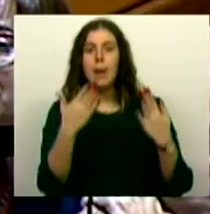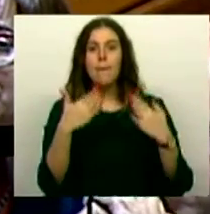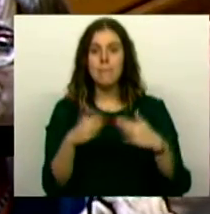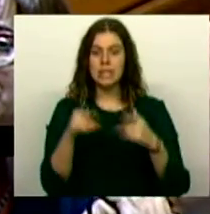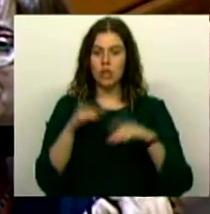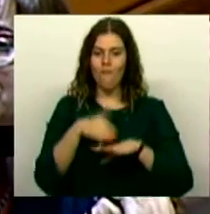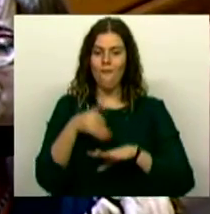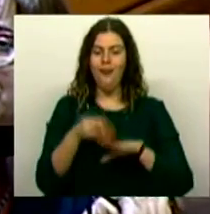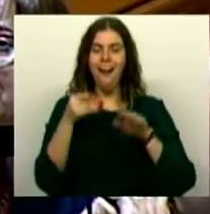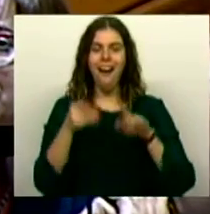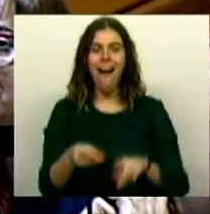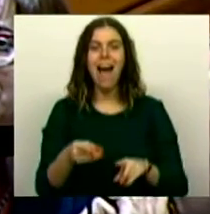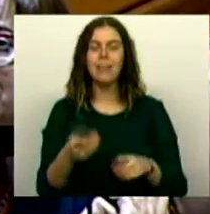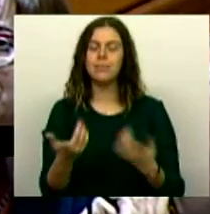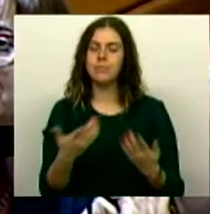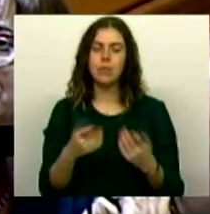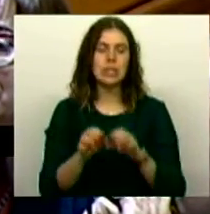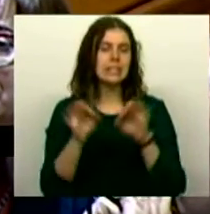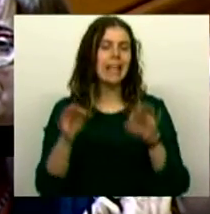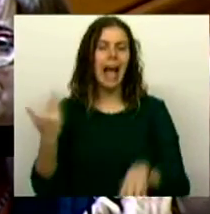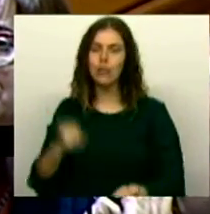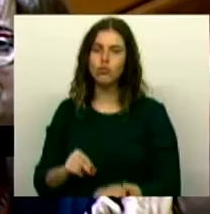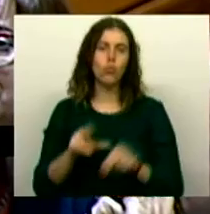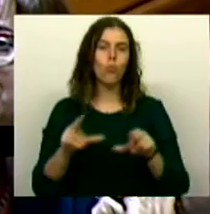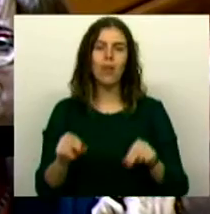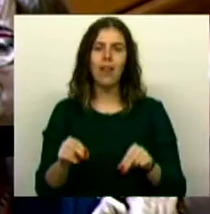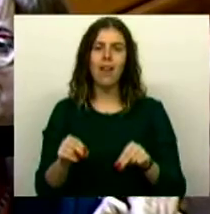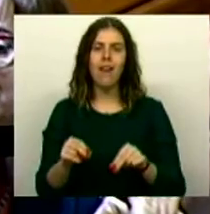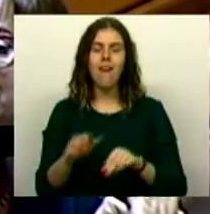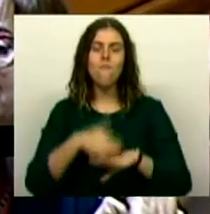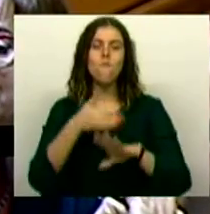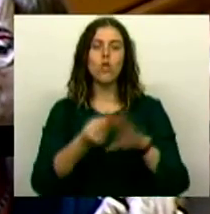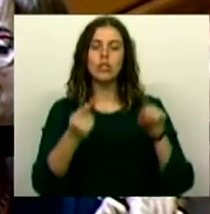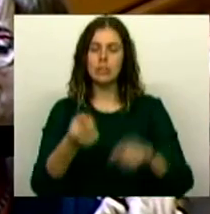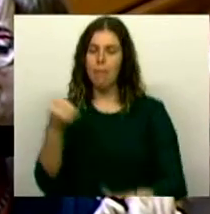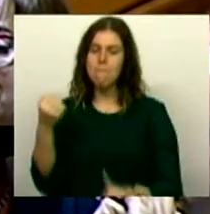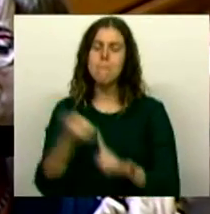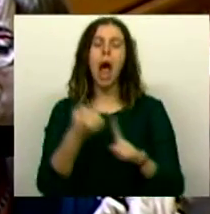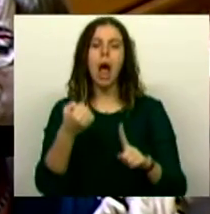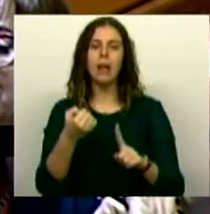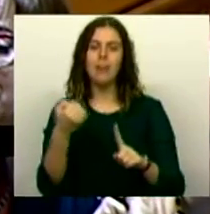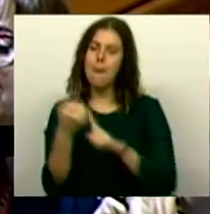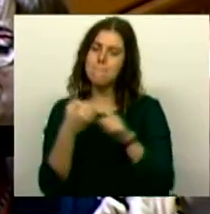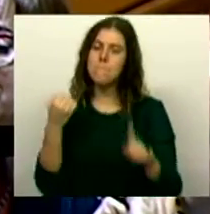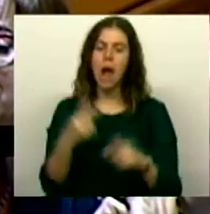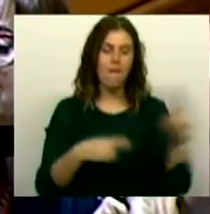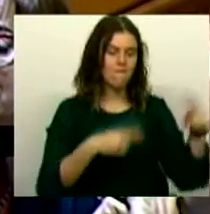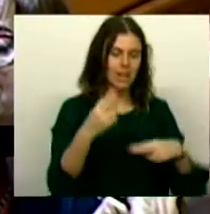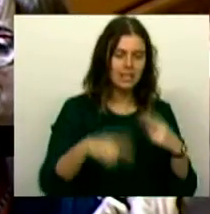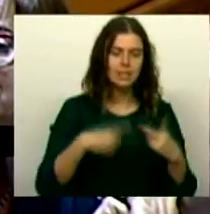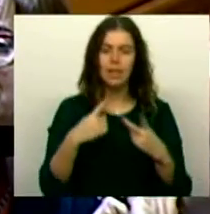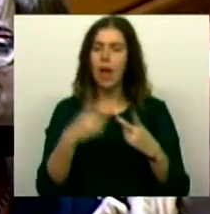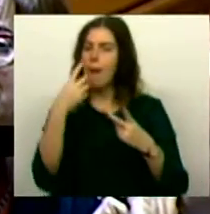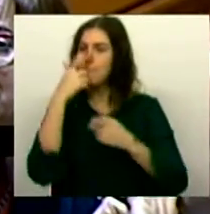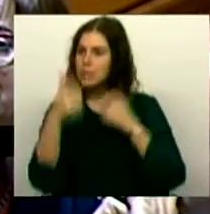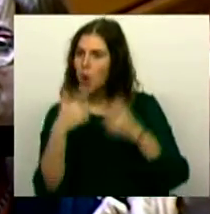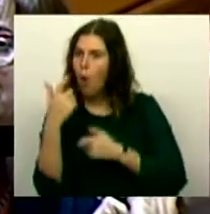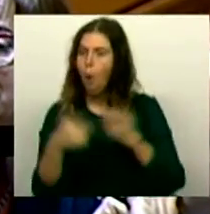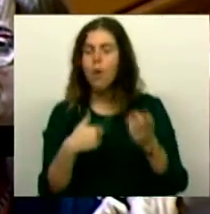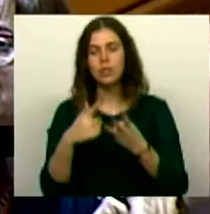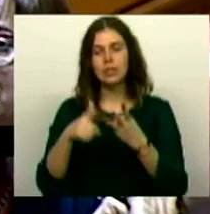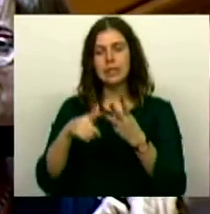este reforço não tem paralelo. Este reforço é um desafio. É um desafio financeiro, de recursos humanos,